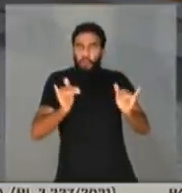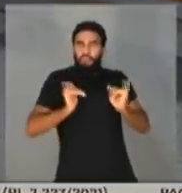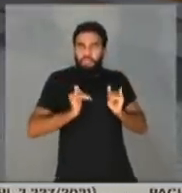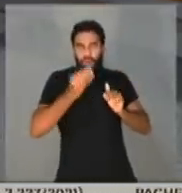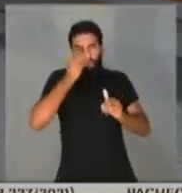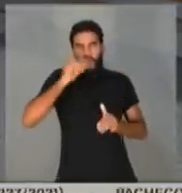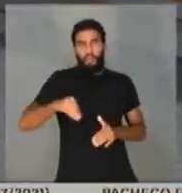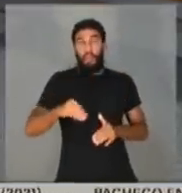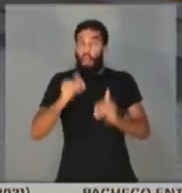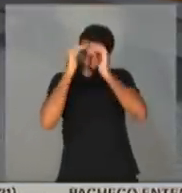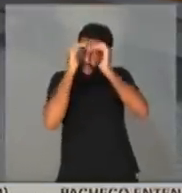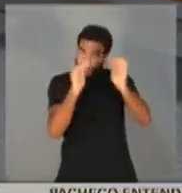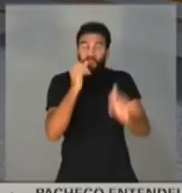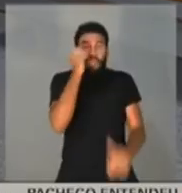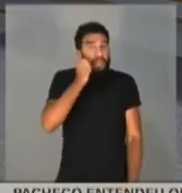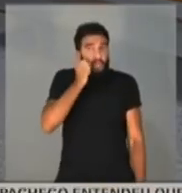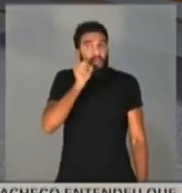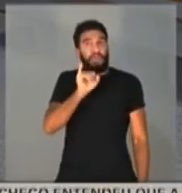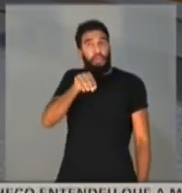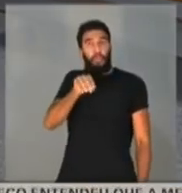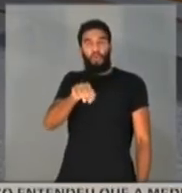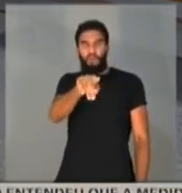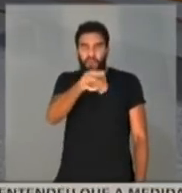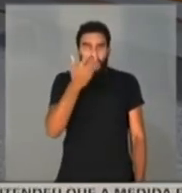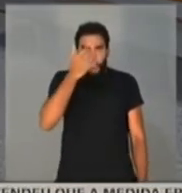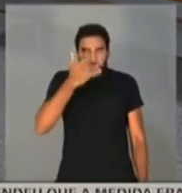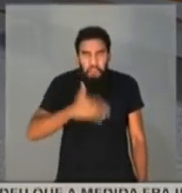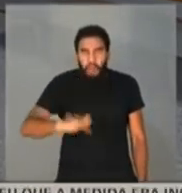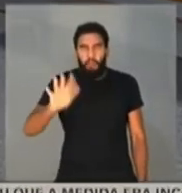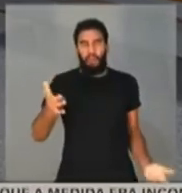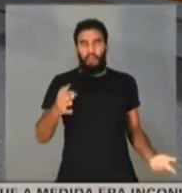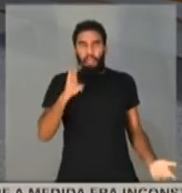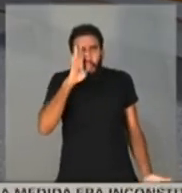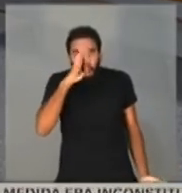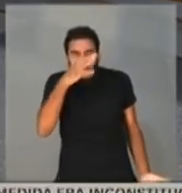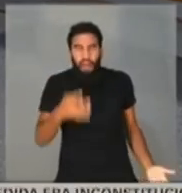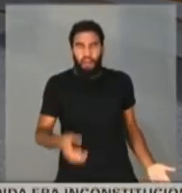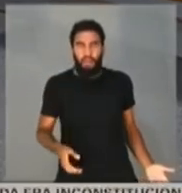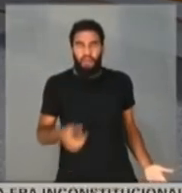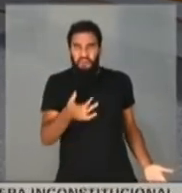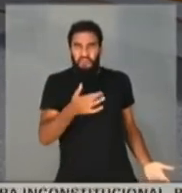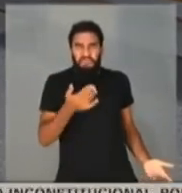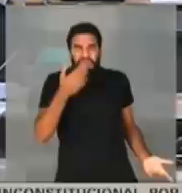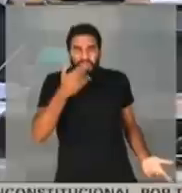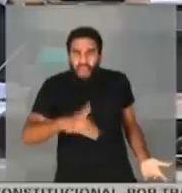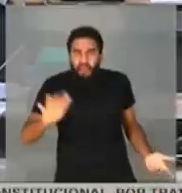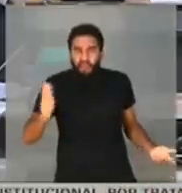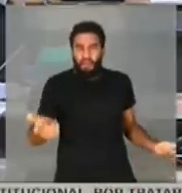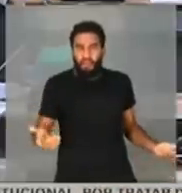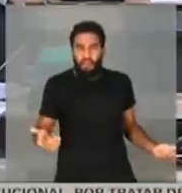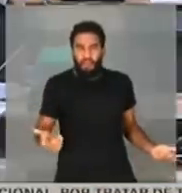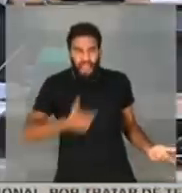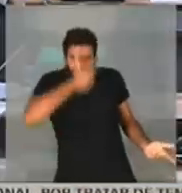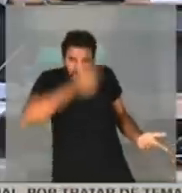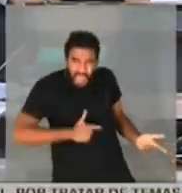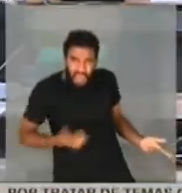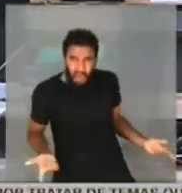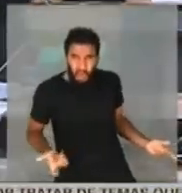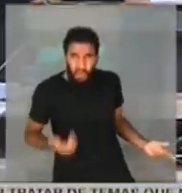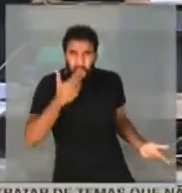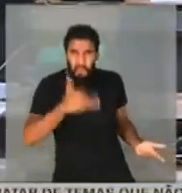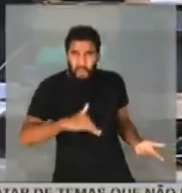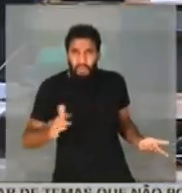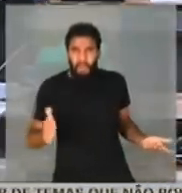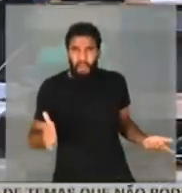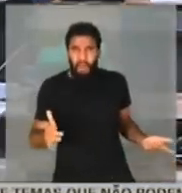Respeita a senadora Simone Tebet, seu moleque. Presidente. Moleque. Moleque? Que é isso? Moleque? Faltou com respeito com essa senadora. Você é